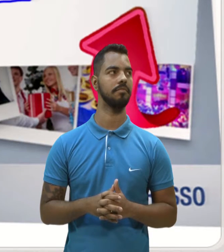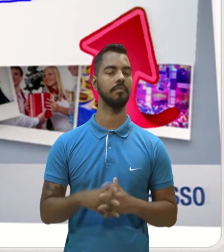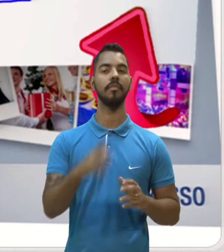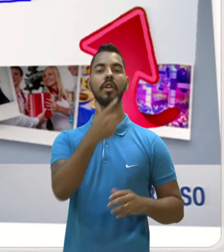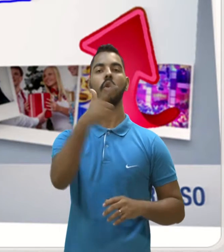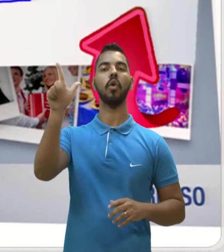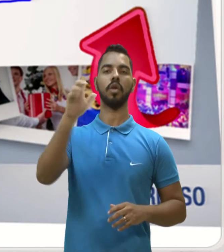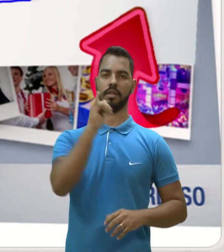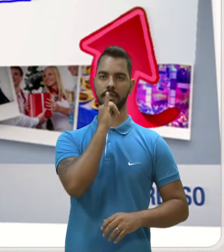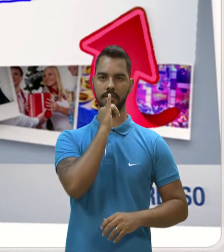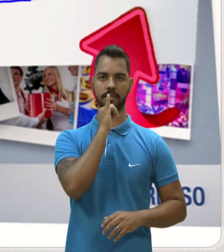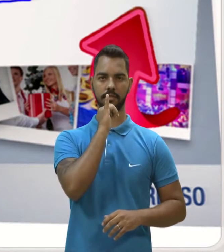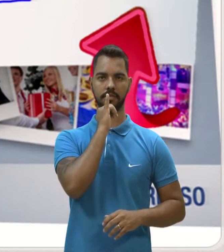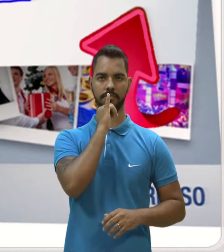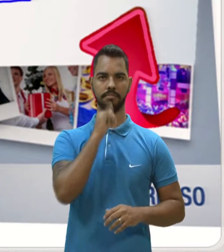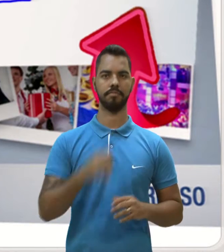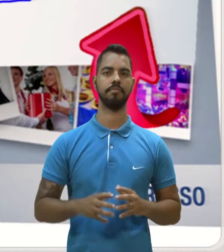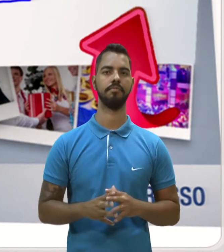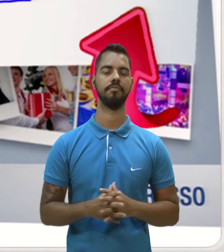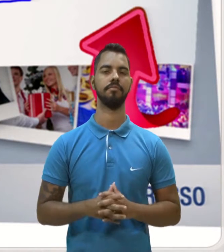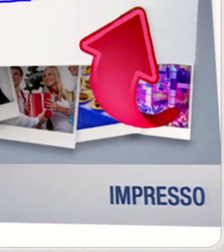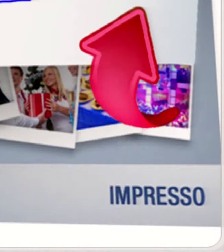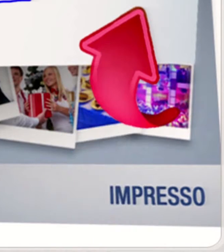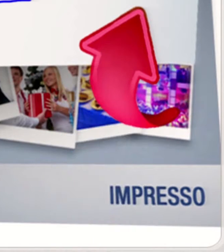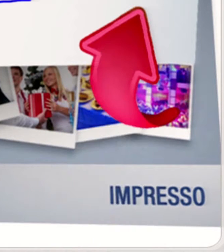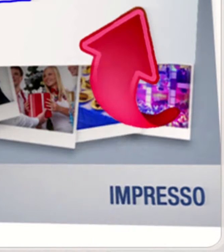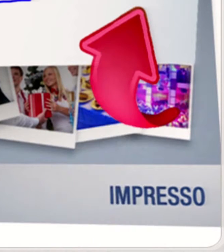o evento, tudo que você precisa está aqui.